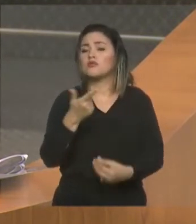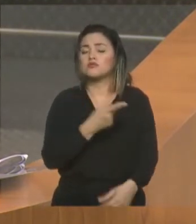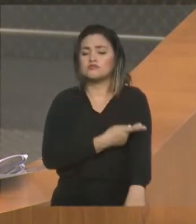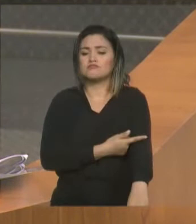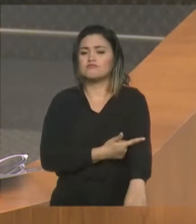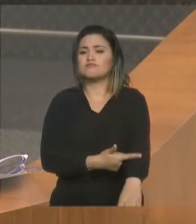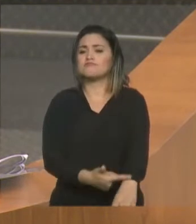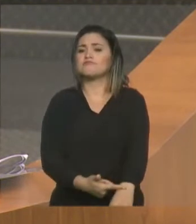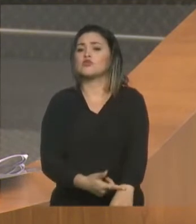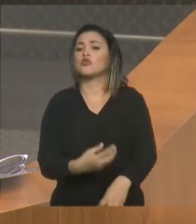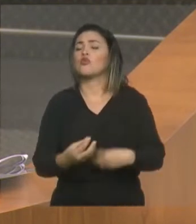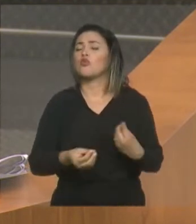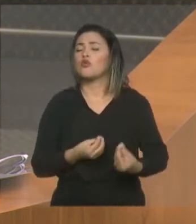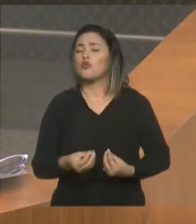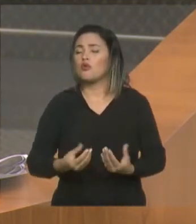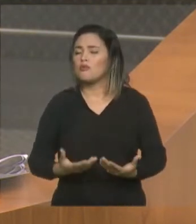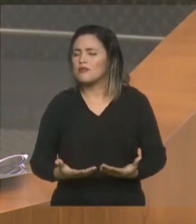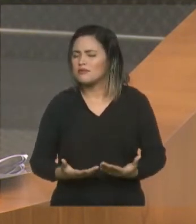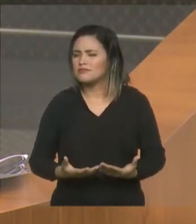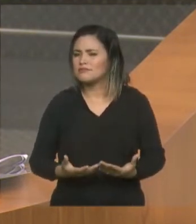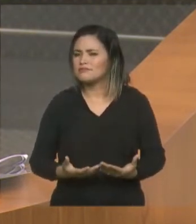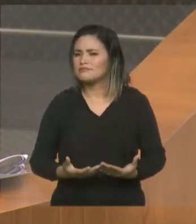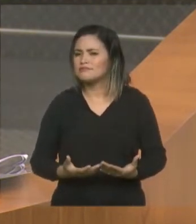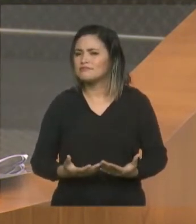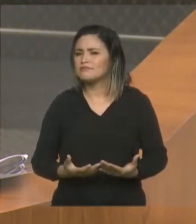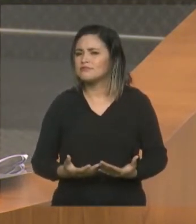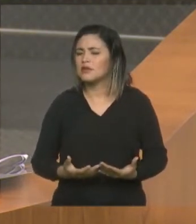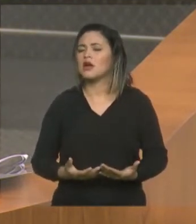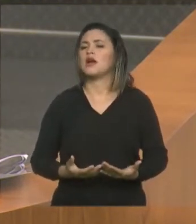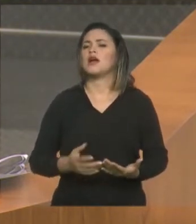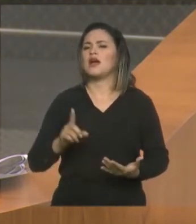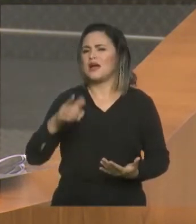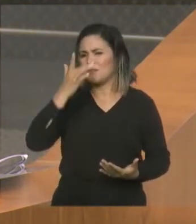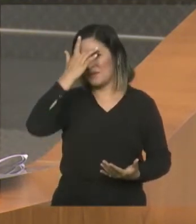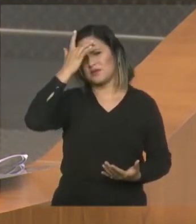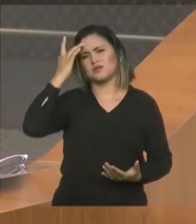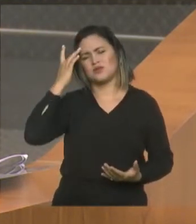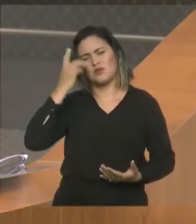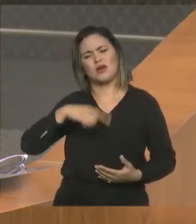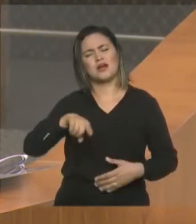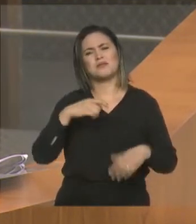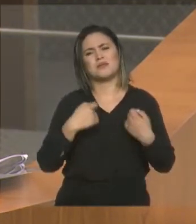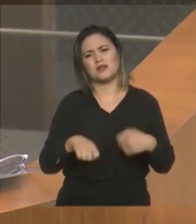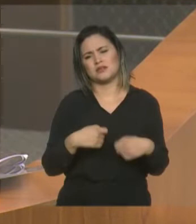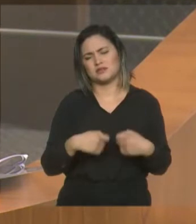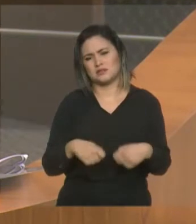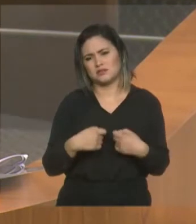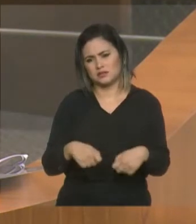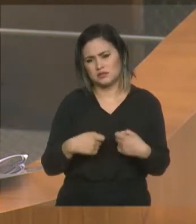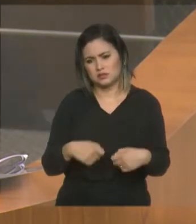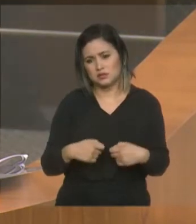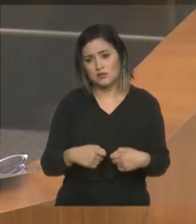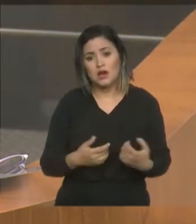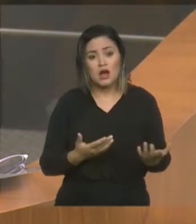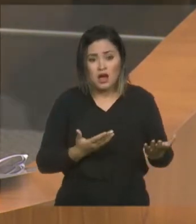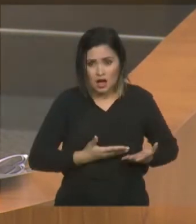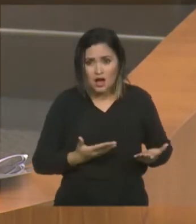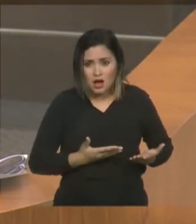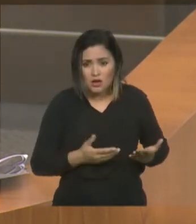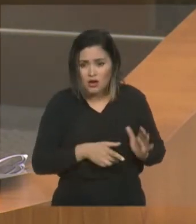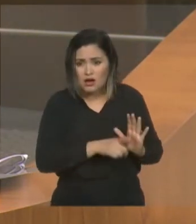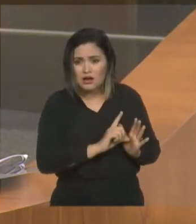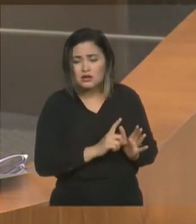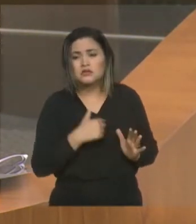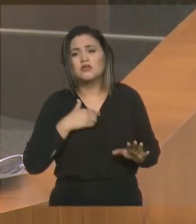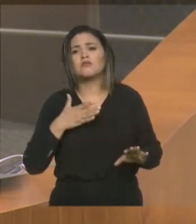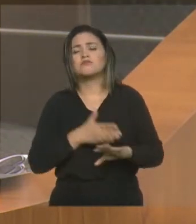Gente, nós estamos falando de vida humana, de pessoas que precisam. E eu estava agora, lá em Teresina,